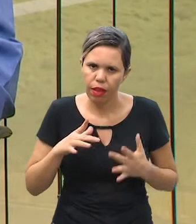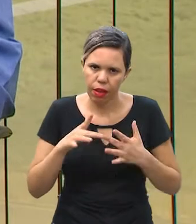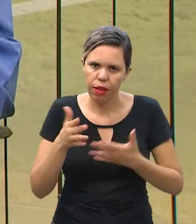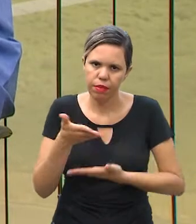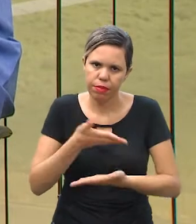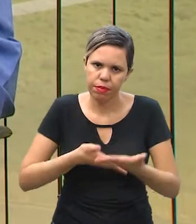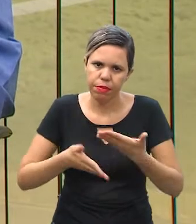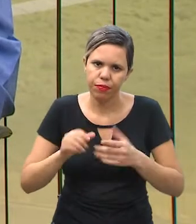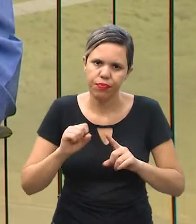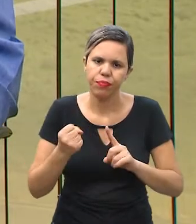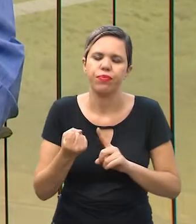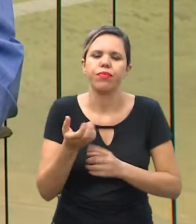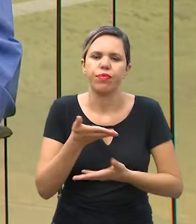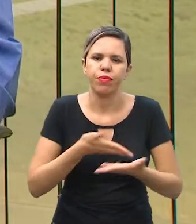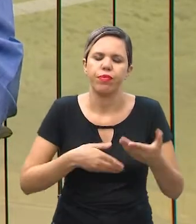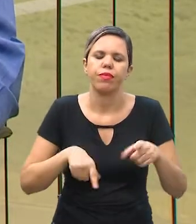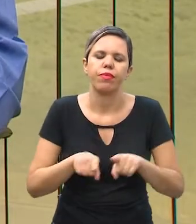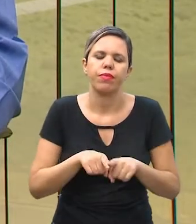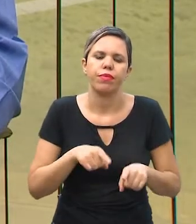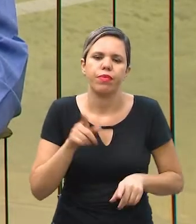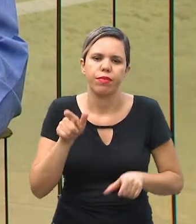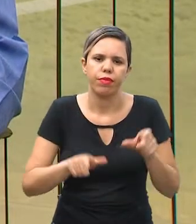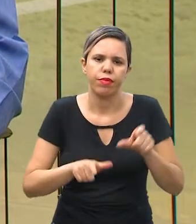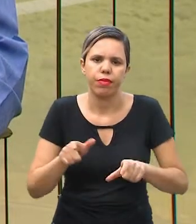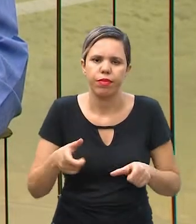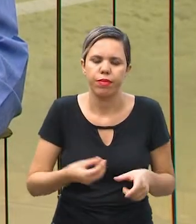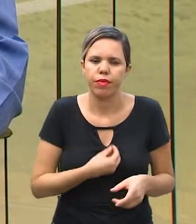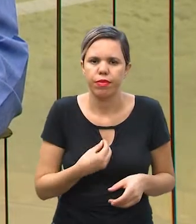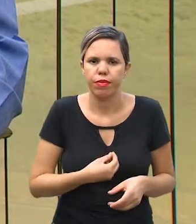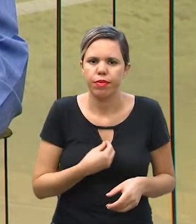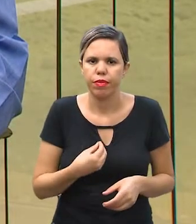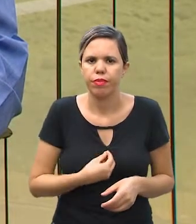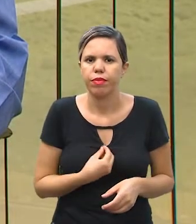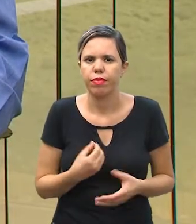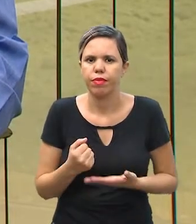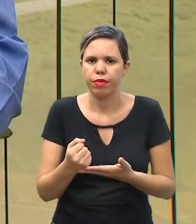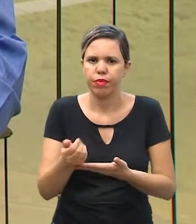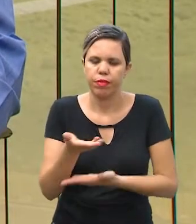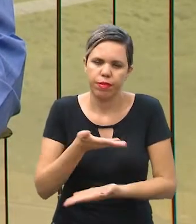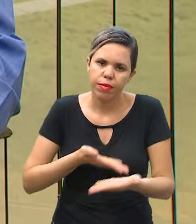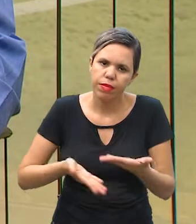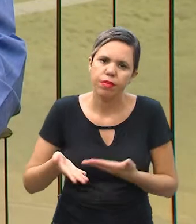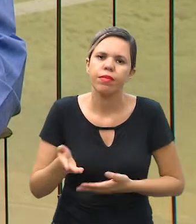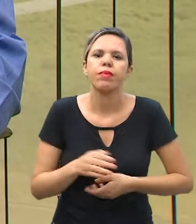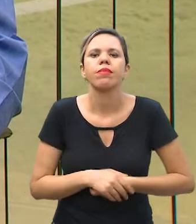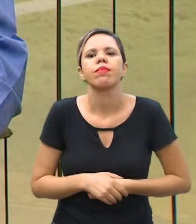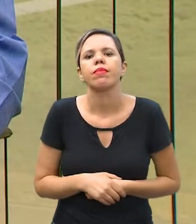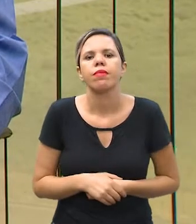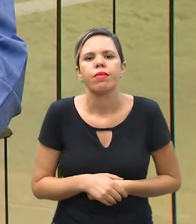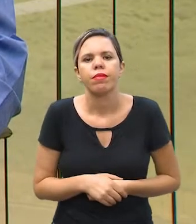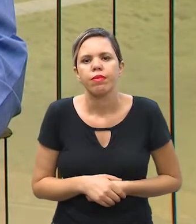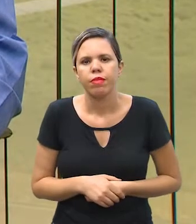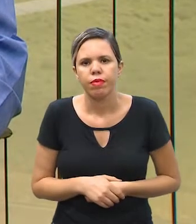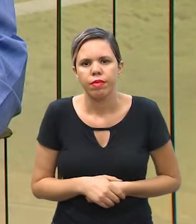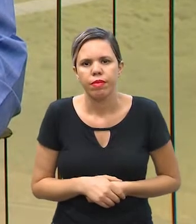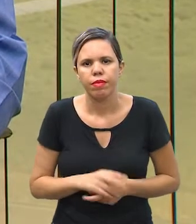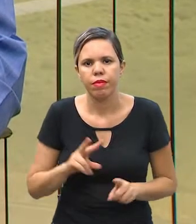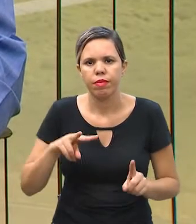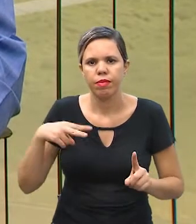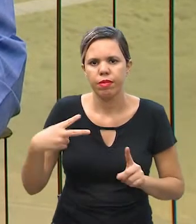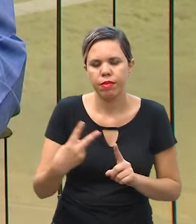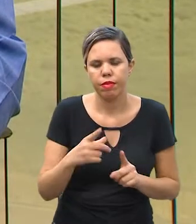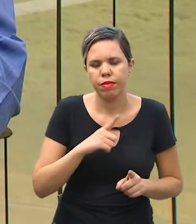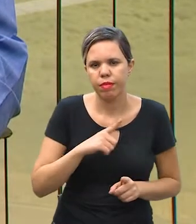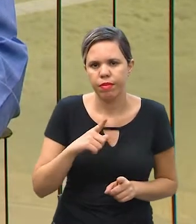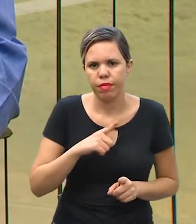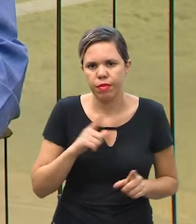socialista, né? Eu diria, porque as pessoas, quando vivem umas ajudando as outras e numa perspectiva